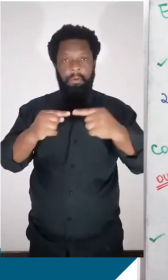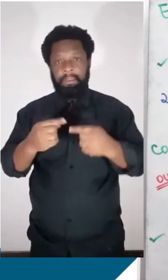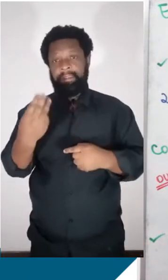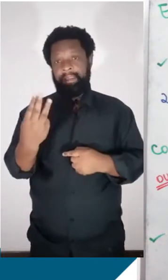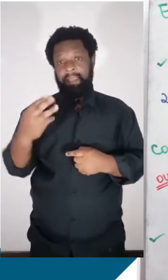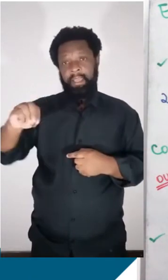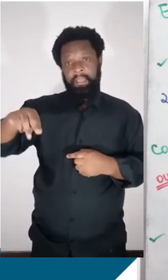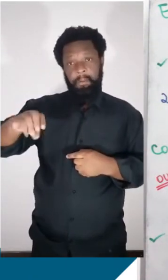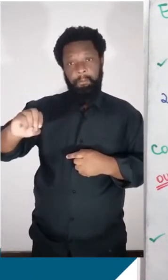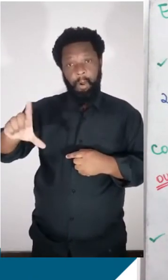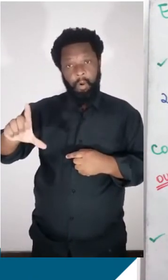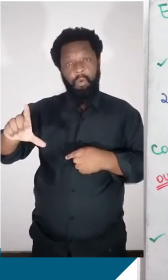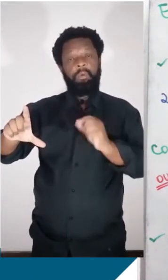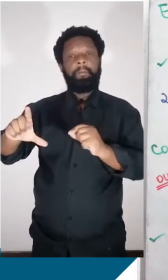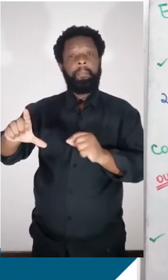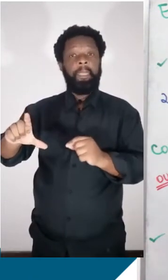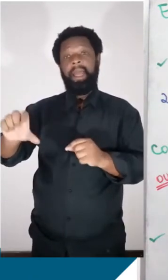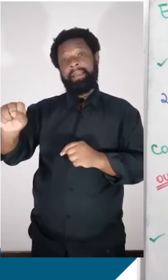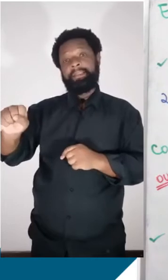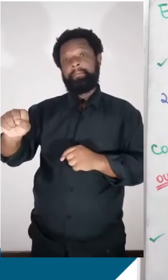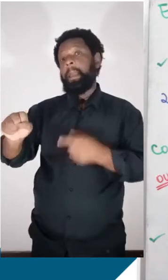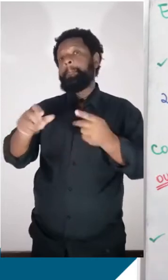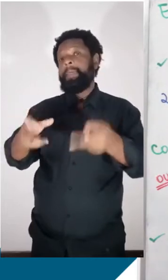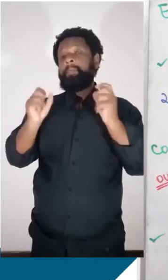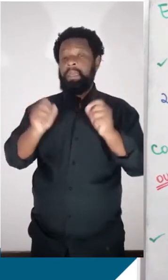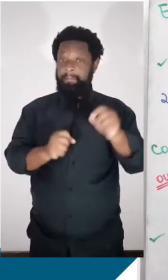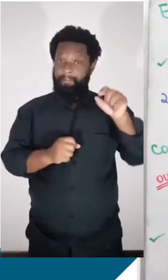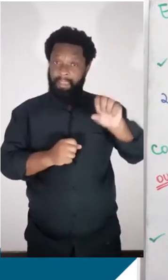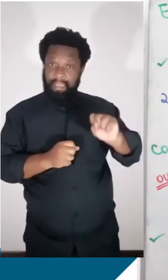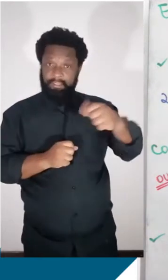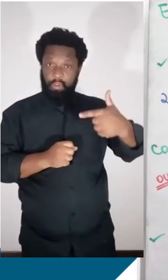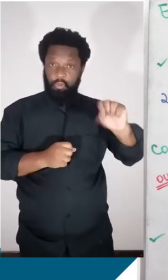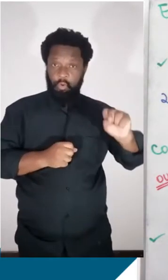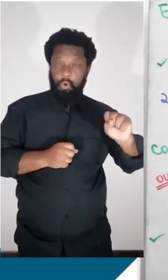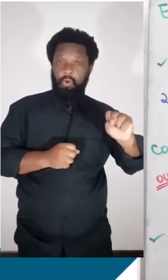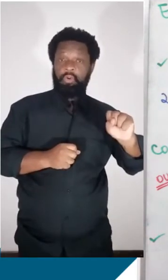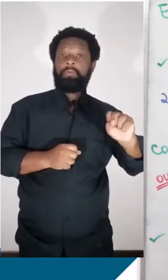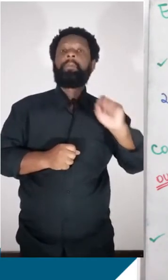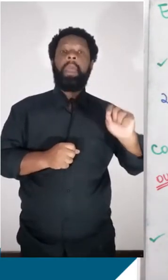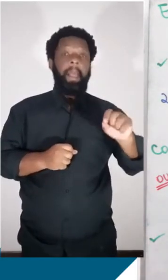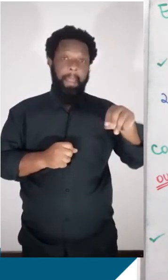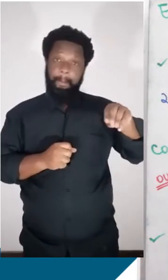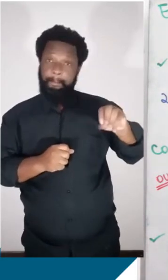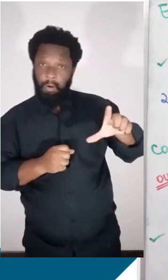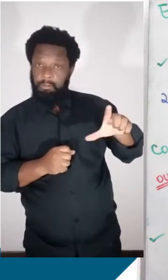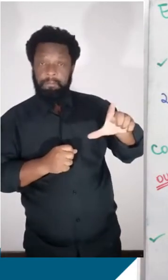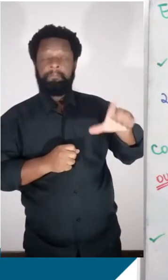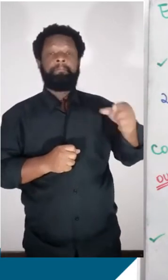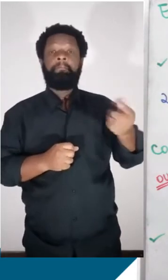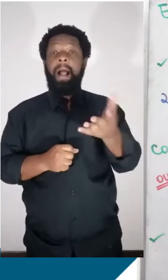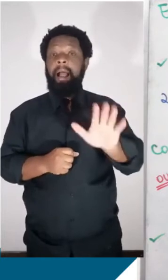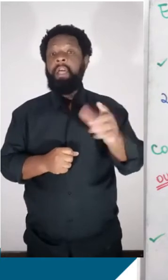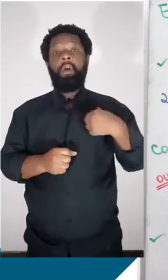mol de S. Repara que SO2 está em mol mesmo, não preciso trocar, mas S eu quero